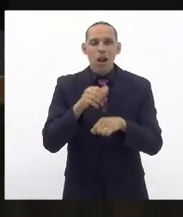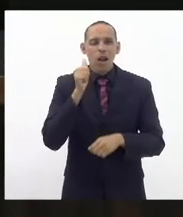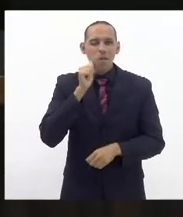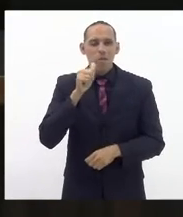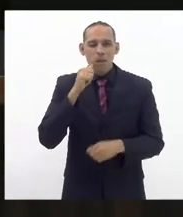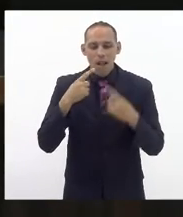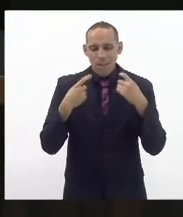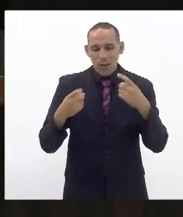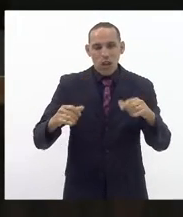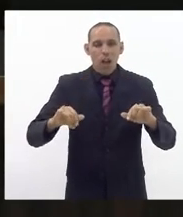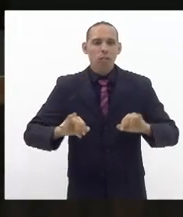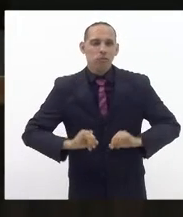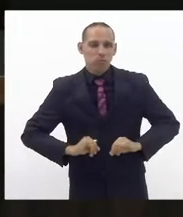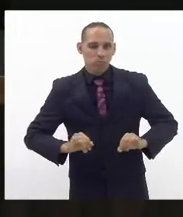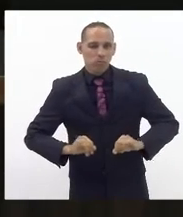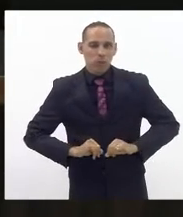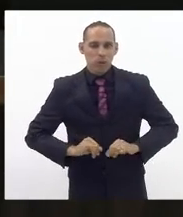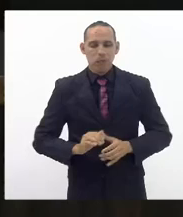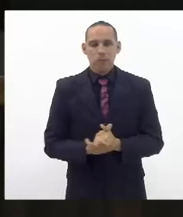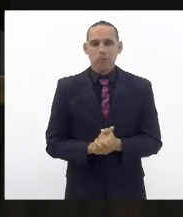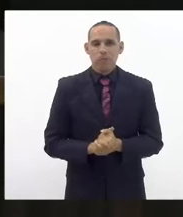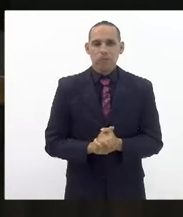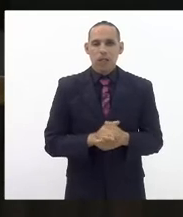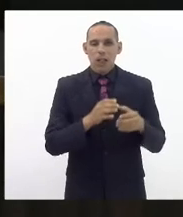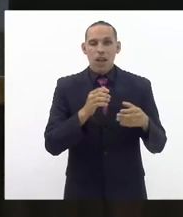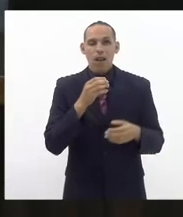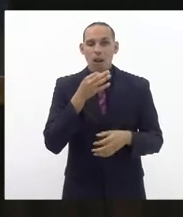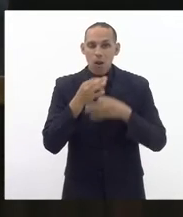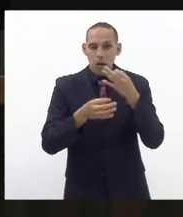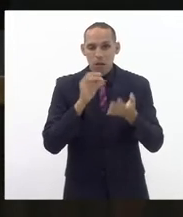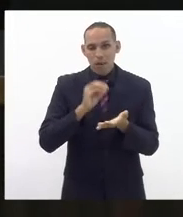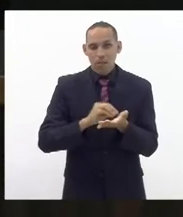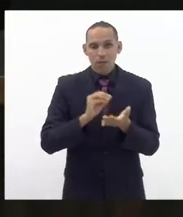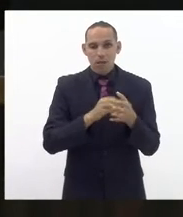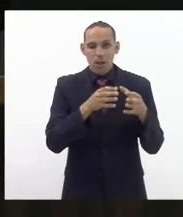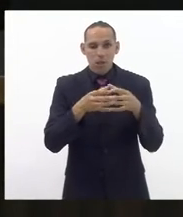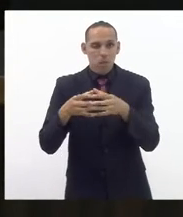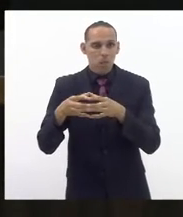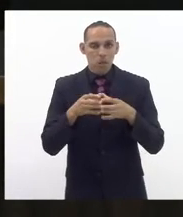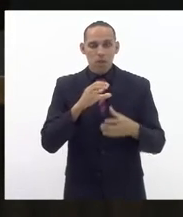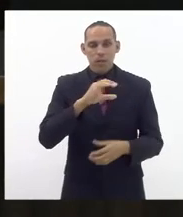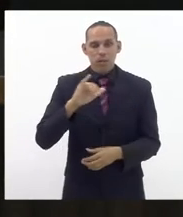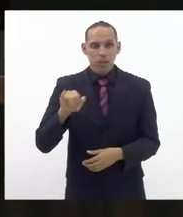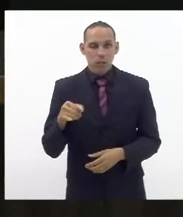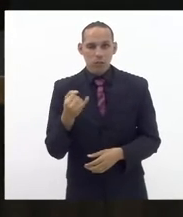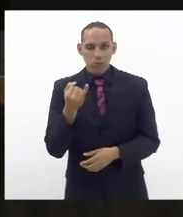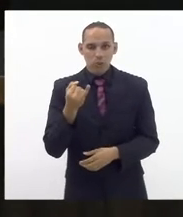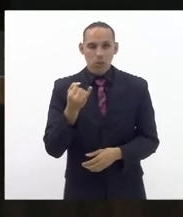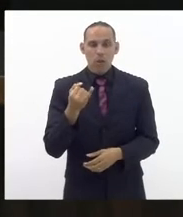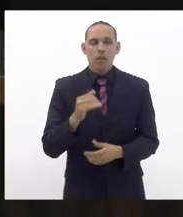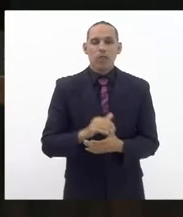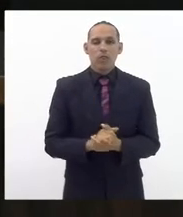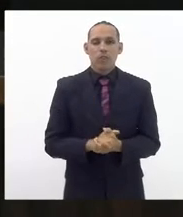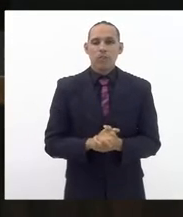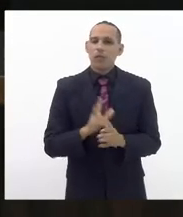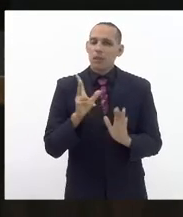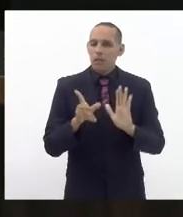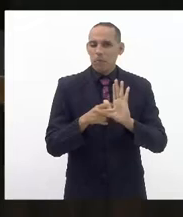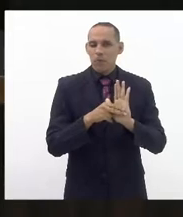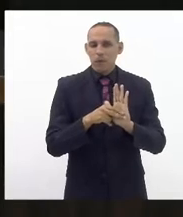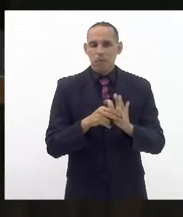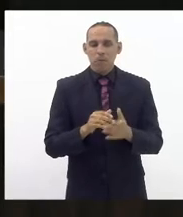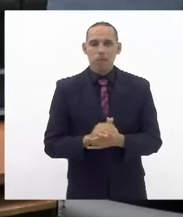Janeiro, na forma que menciona. Parecer das comissões de Constituição e Justiça, pela constitucionalidade com